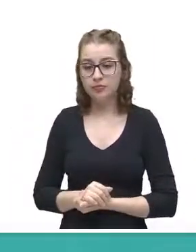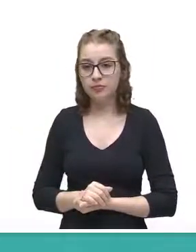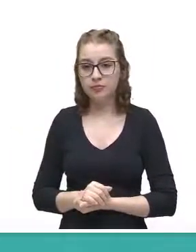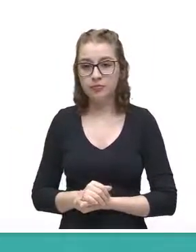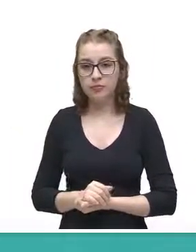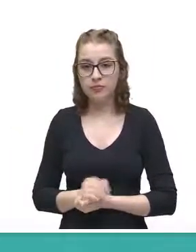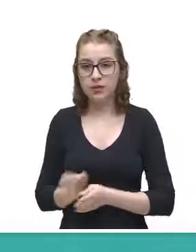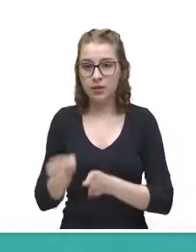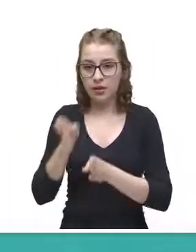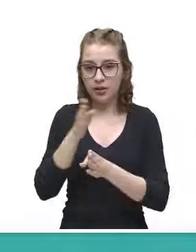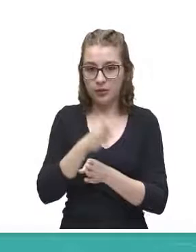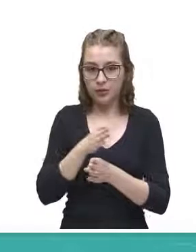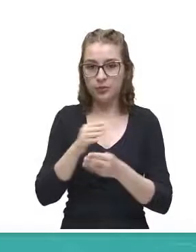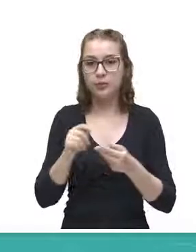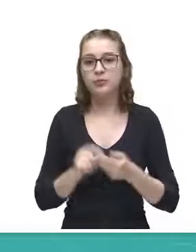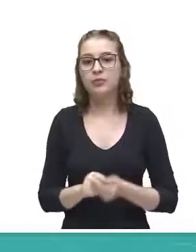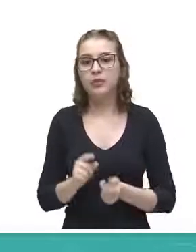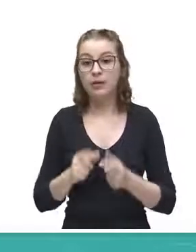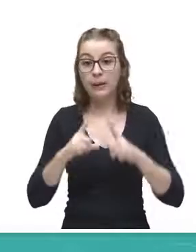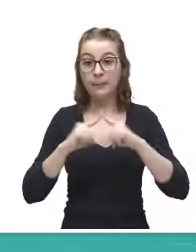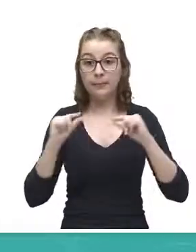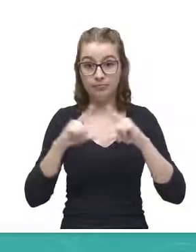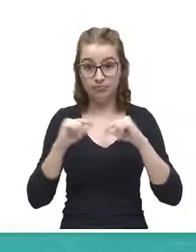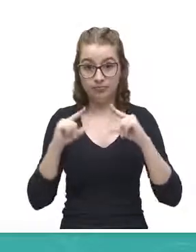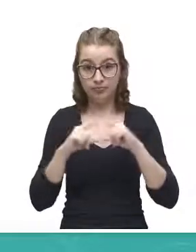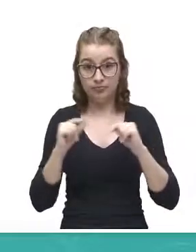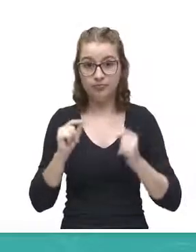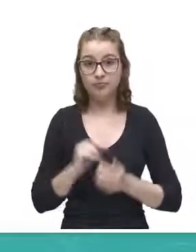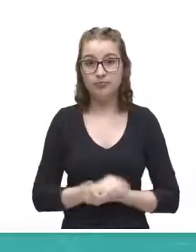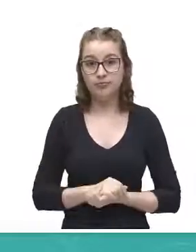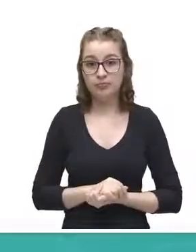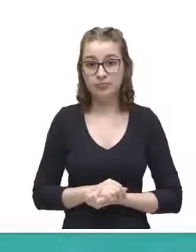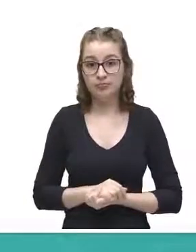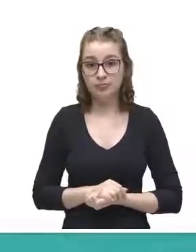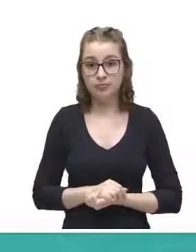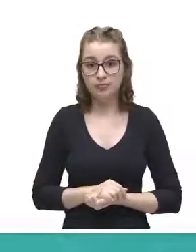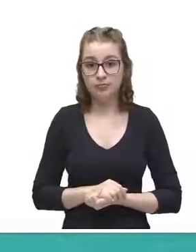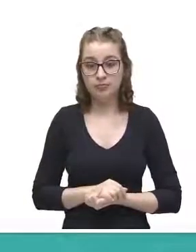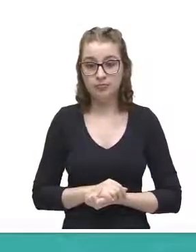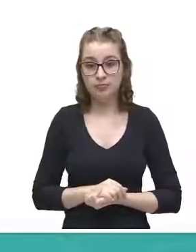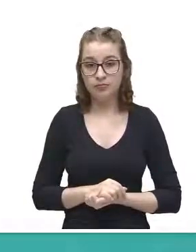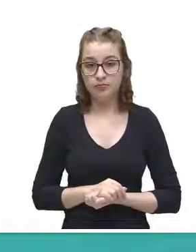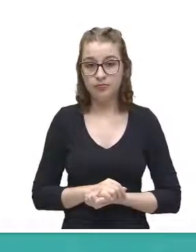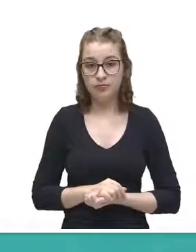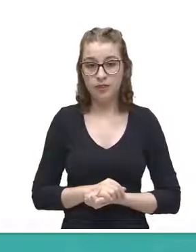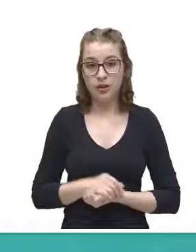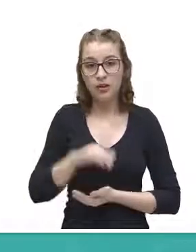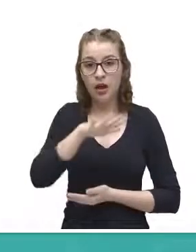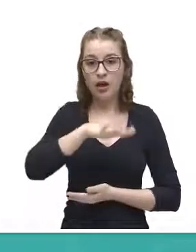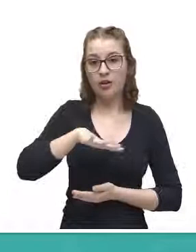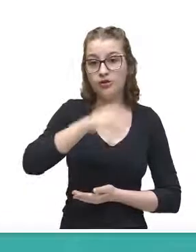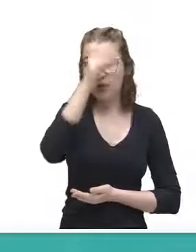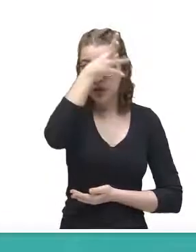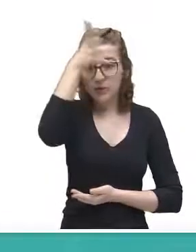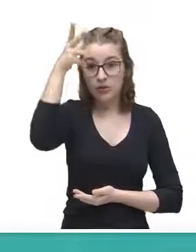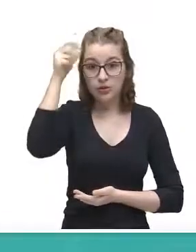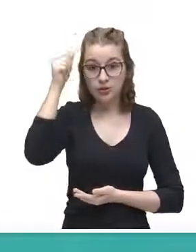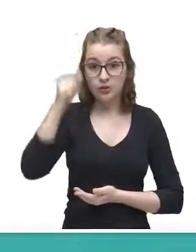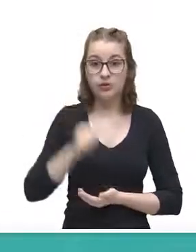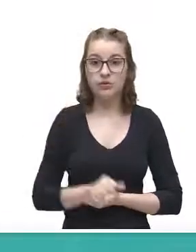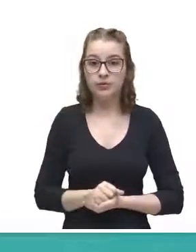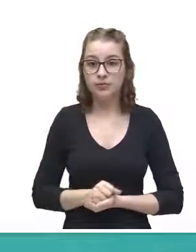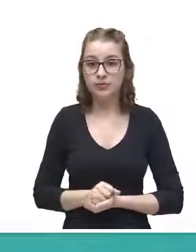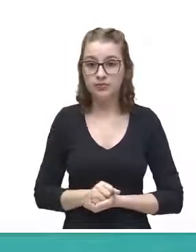que é Brasília, né? Também teremos nessa região aqui na nossa, tá? Vai ser, aqui nós temos o